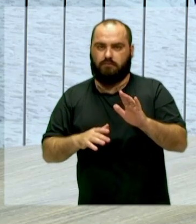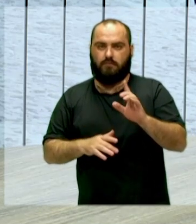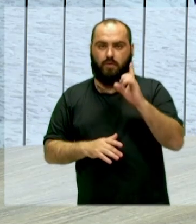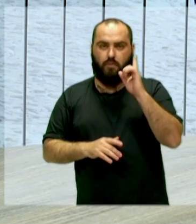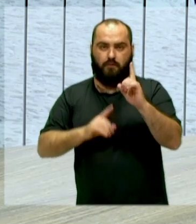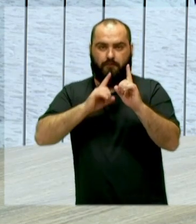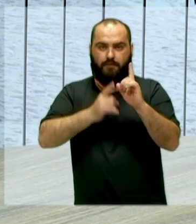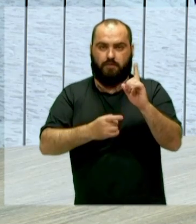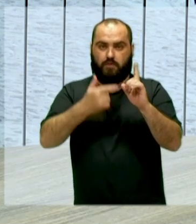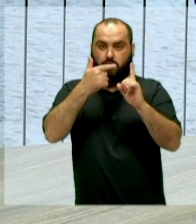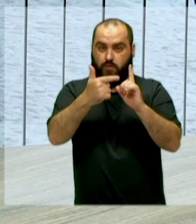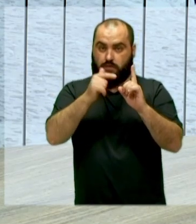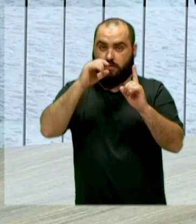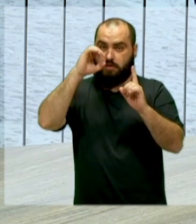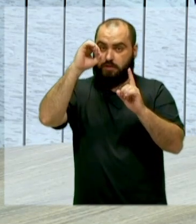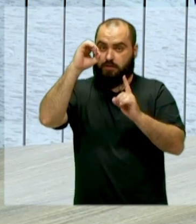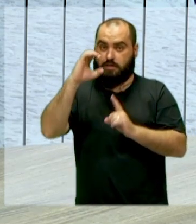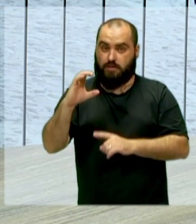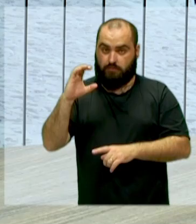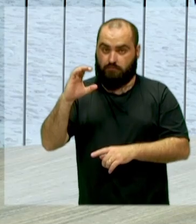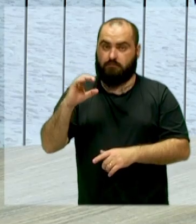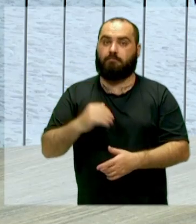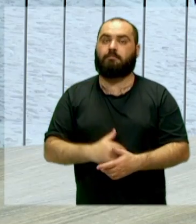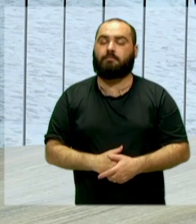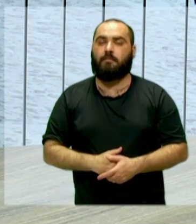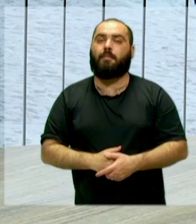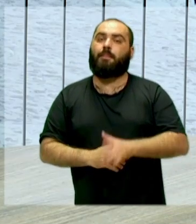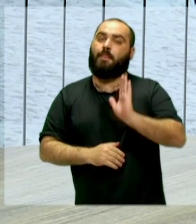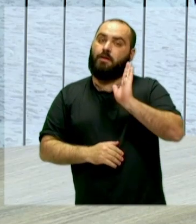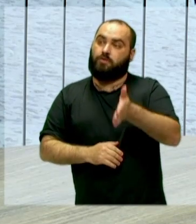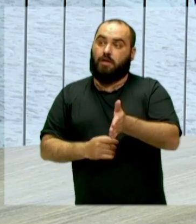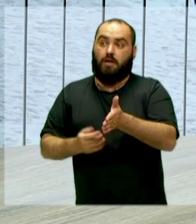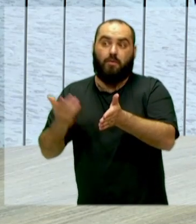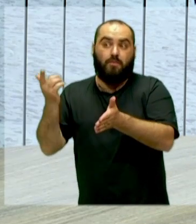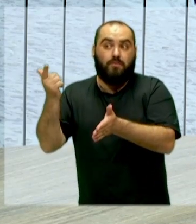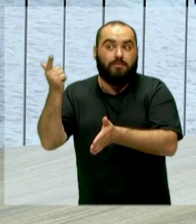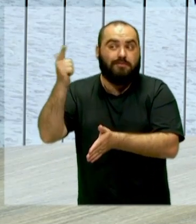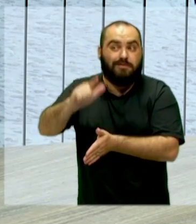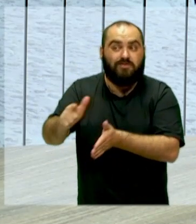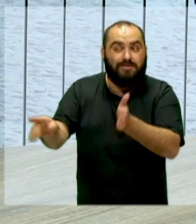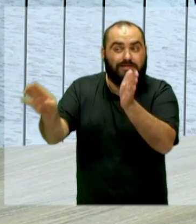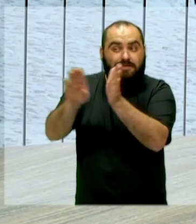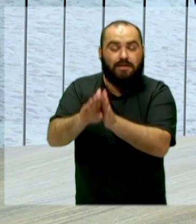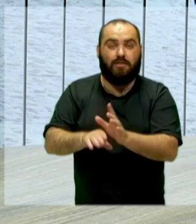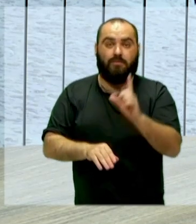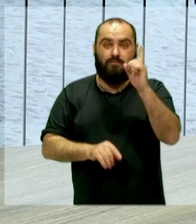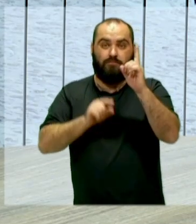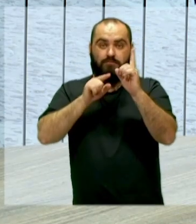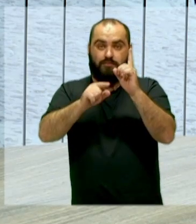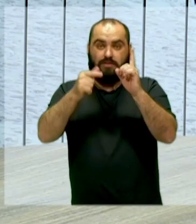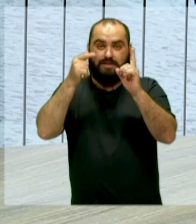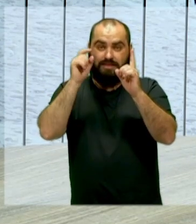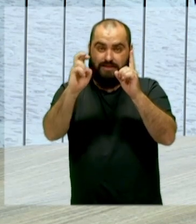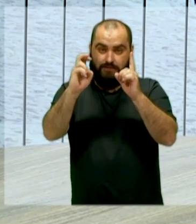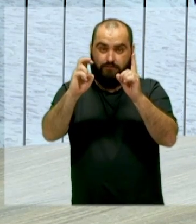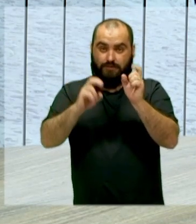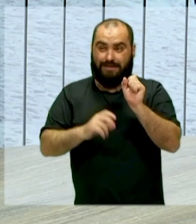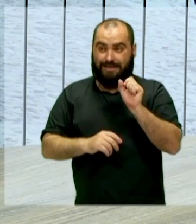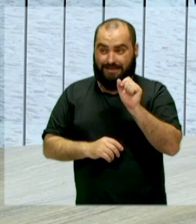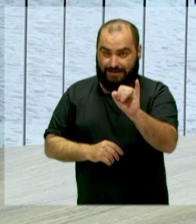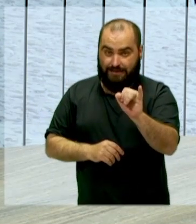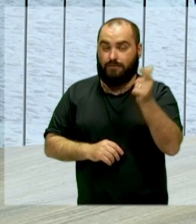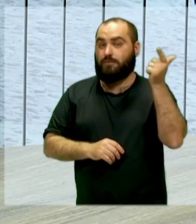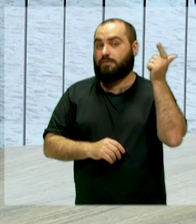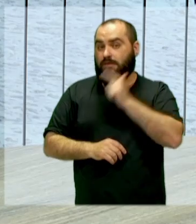1.2 GC a gente tá chegando em 1.5 E se a gente atingir 2º C desse